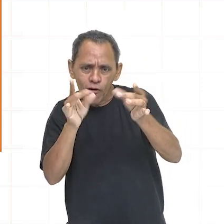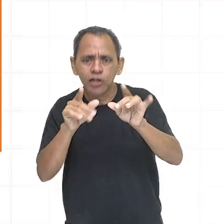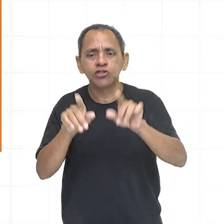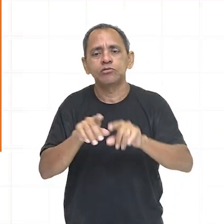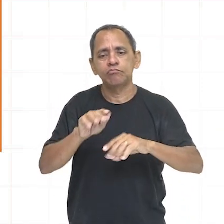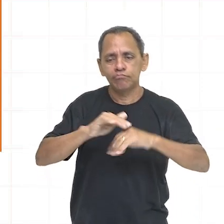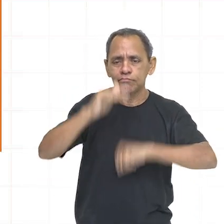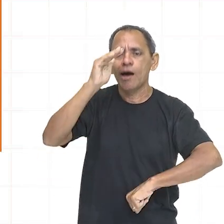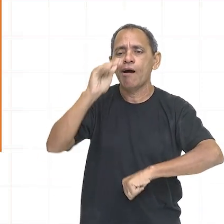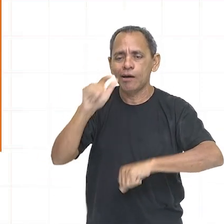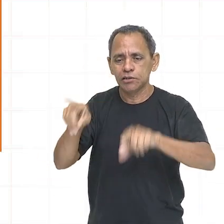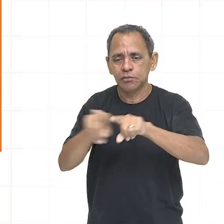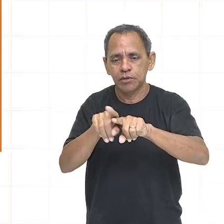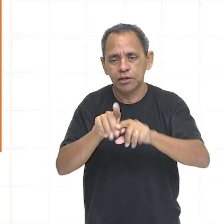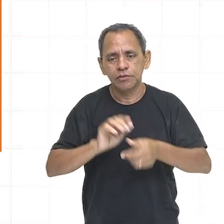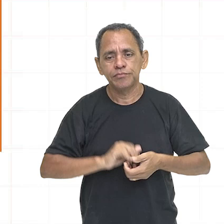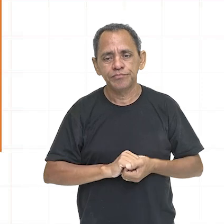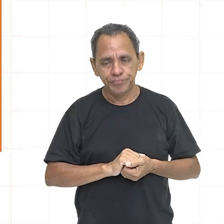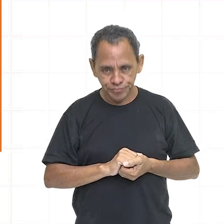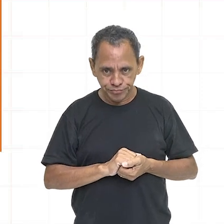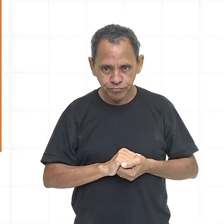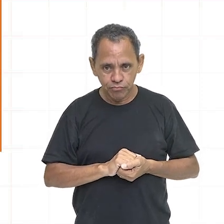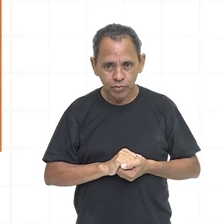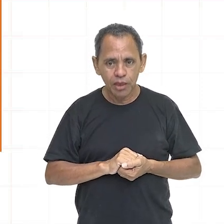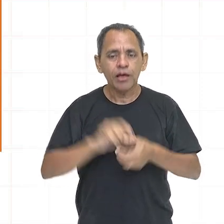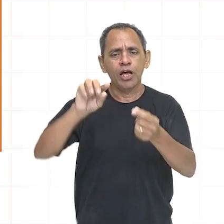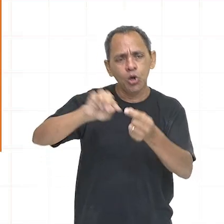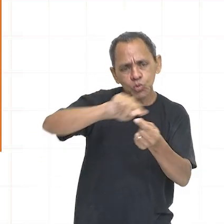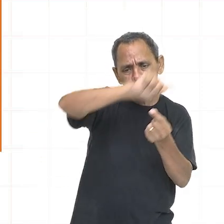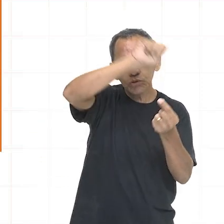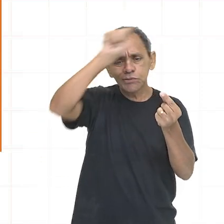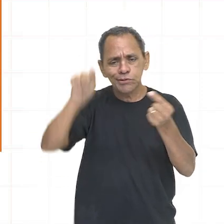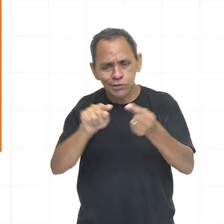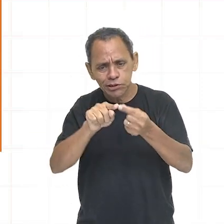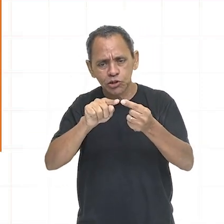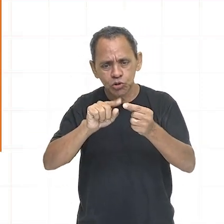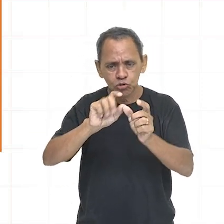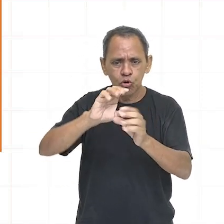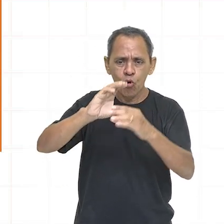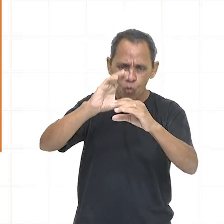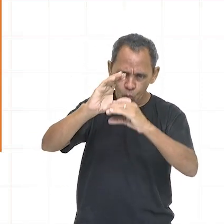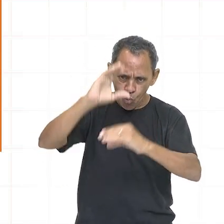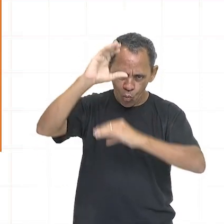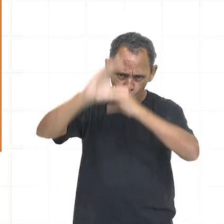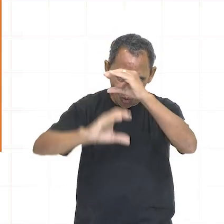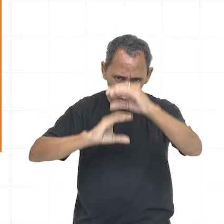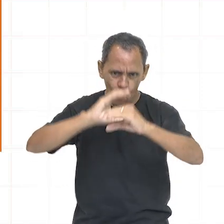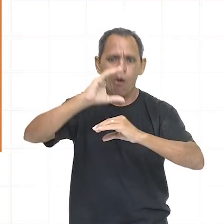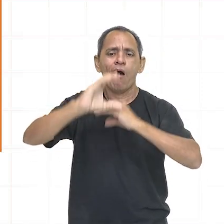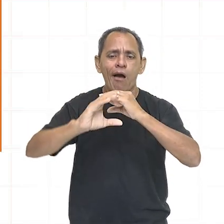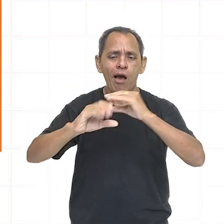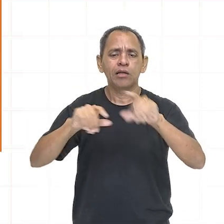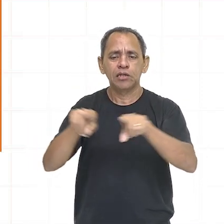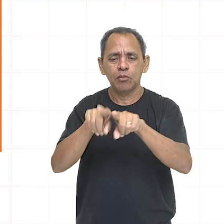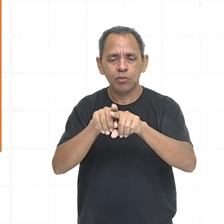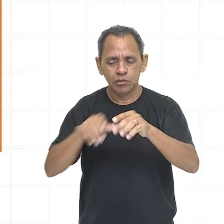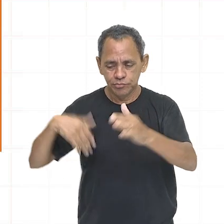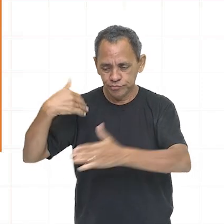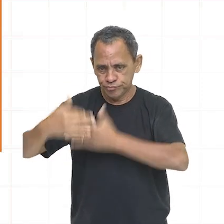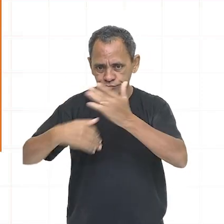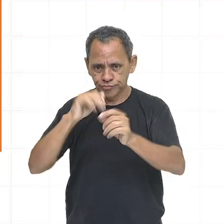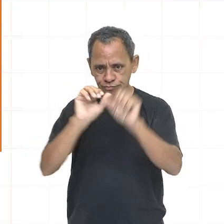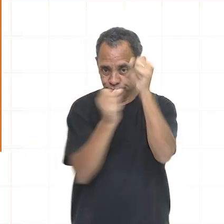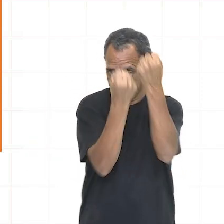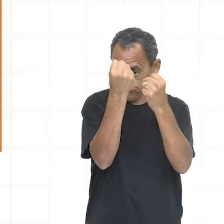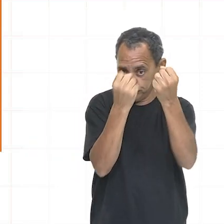se fosse realmente um ciclo que acaba se desenvolvendo bastante, tá? Agora, esse processo de industrialização,